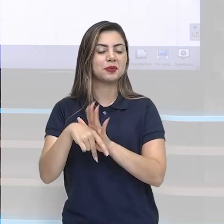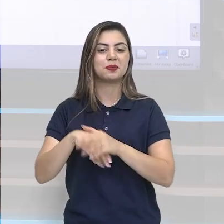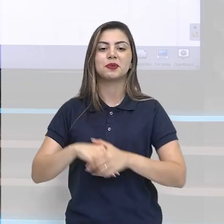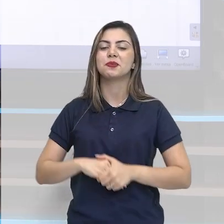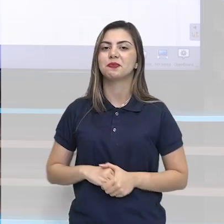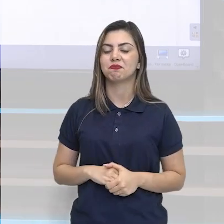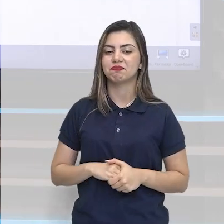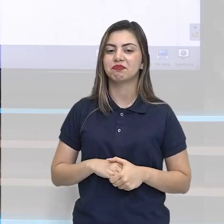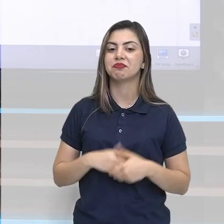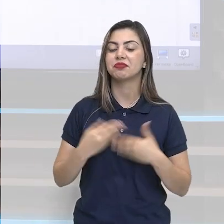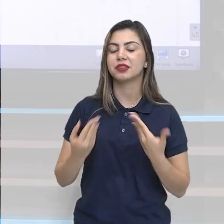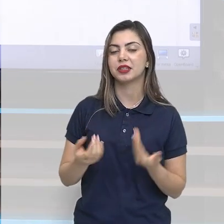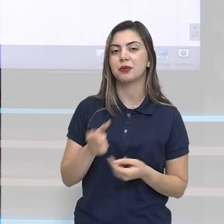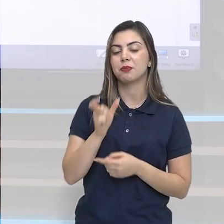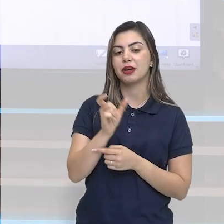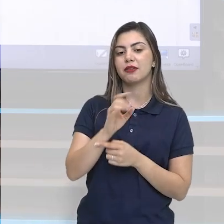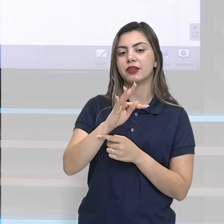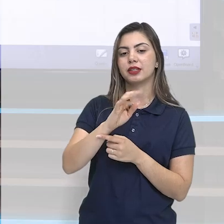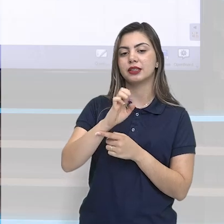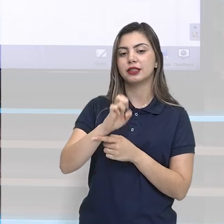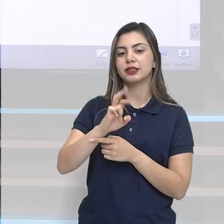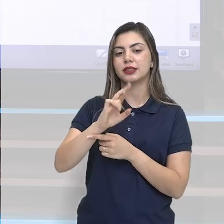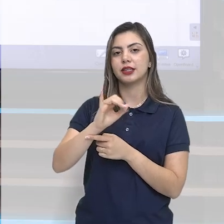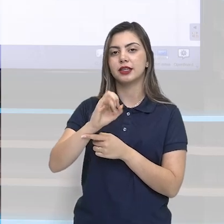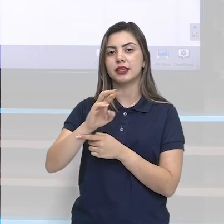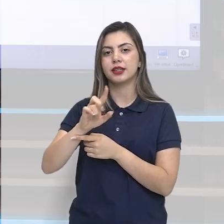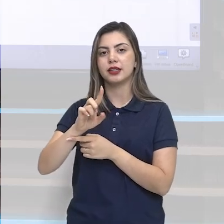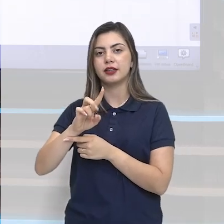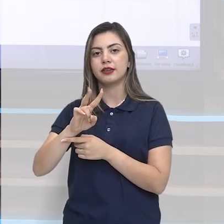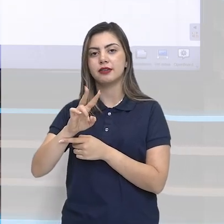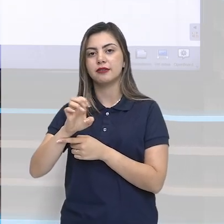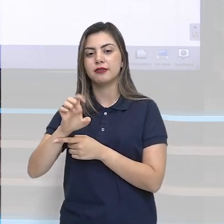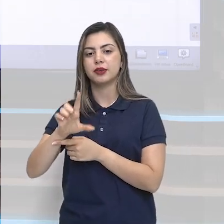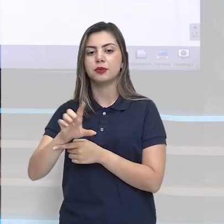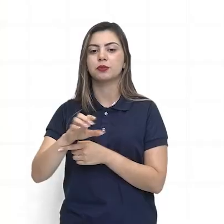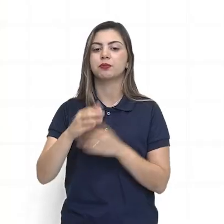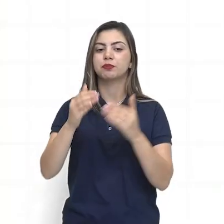Certo? Terrível. Muito bem. De